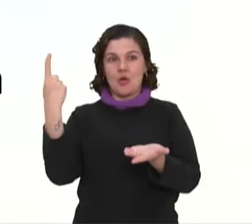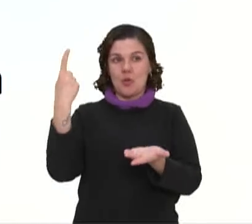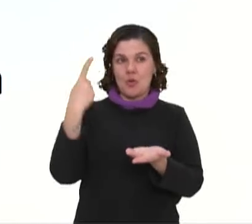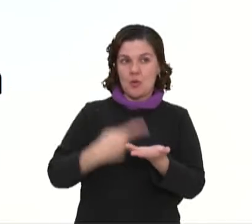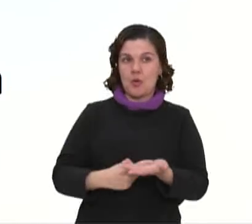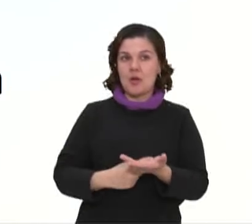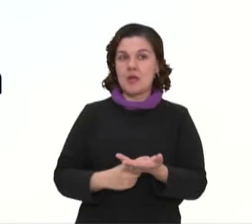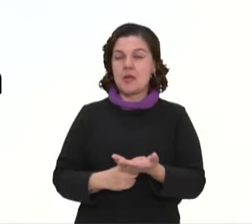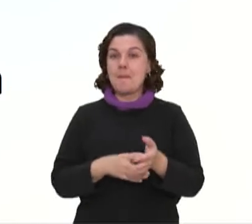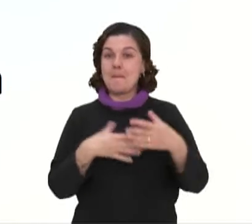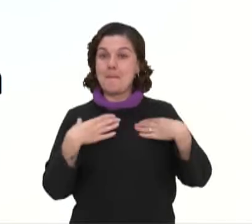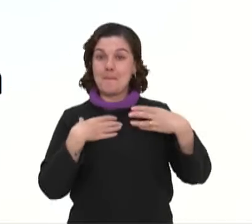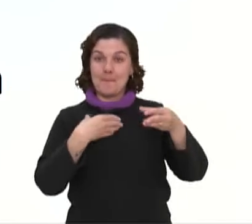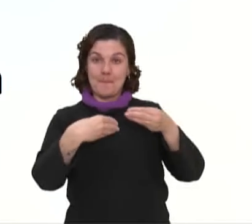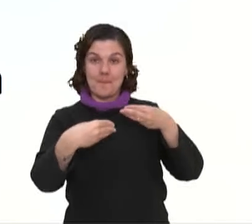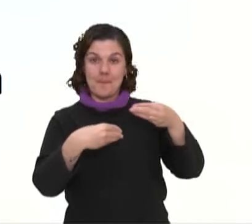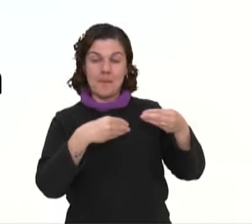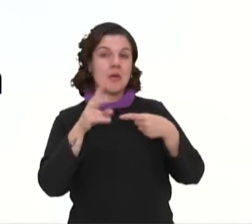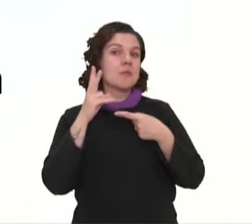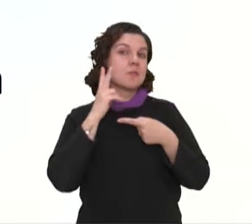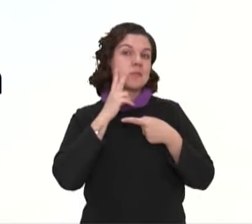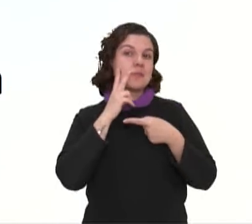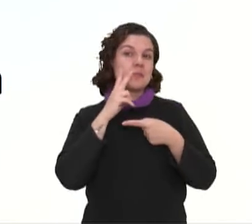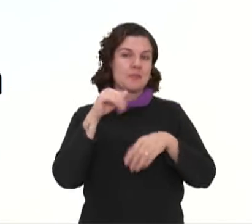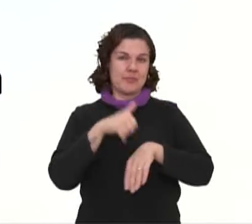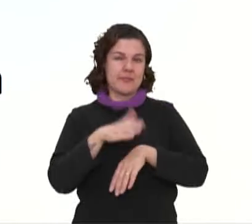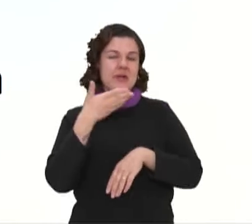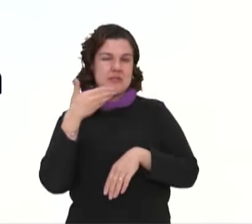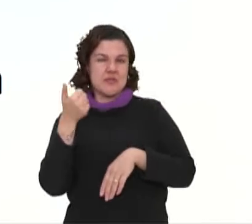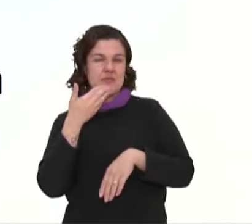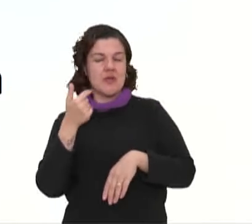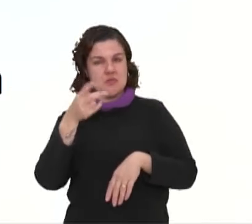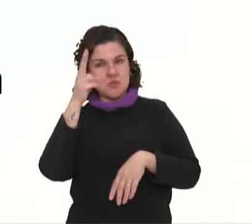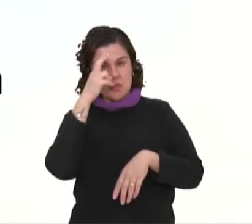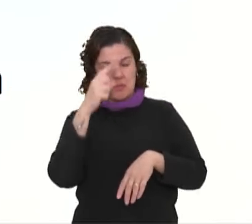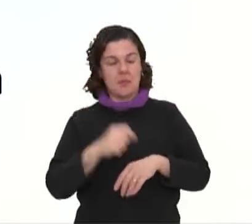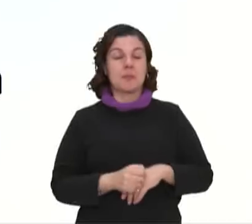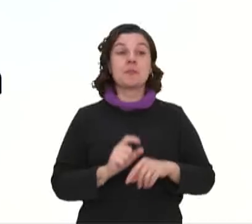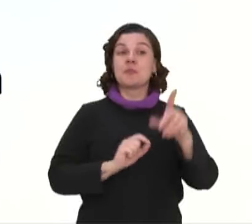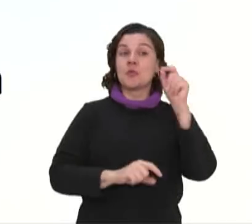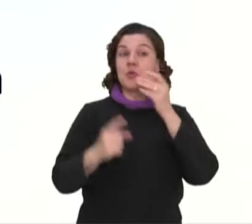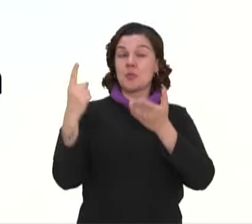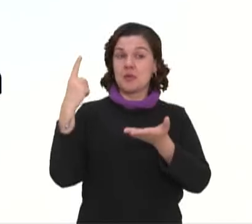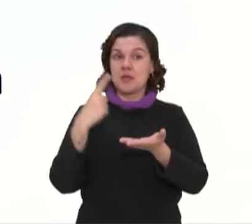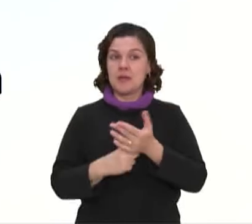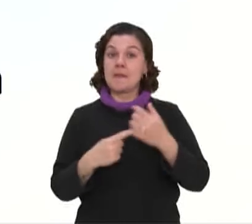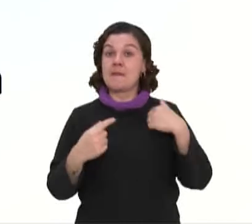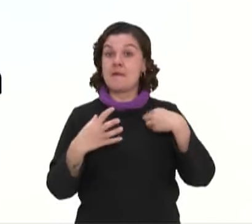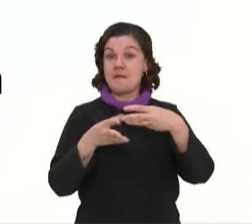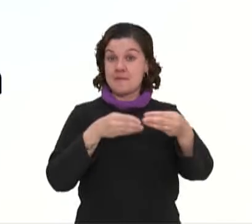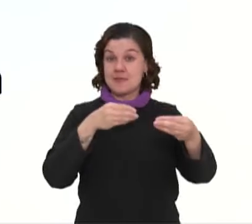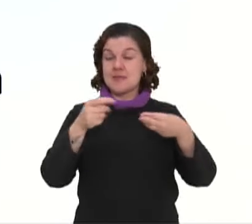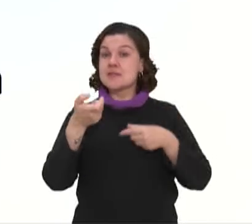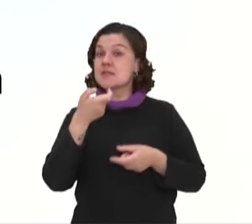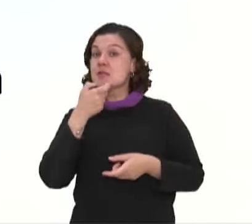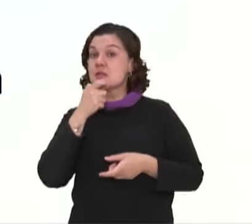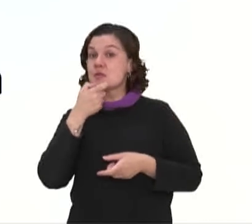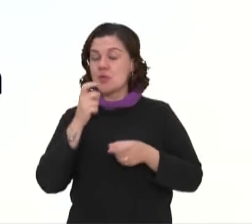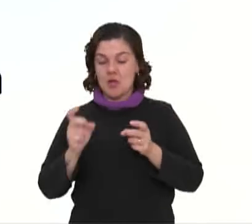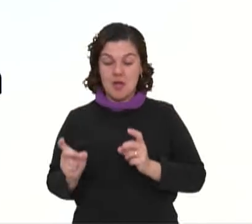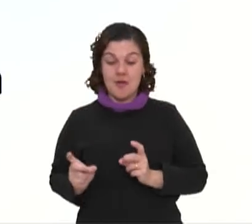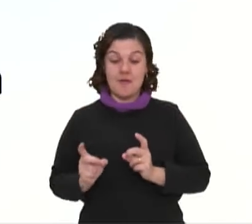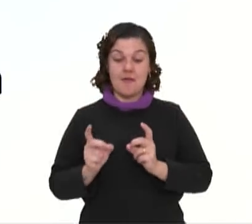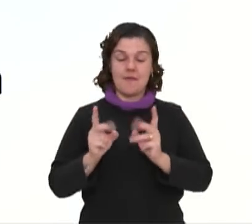dos Panos e Vinhos. Se ficar mais fácil para você, lembre disso. O que dizia esse acordo? Tecidos ingleses eram